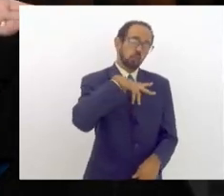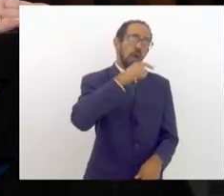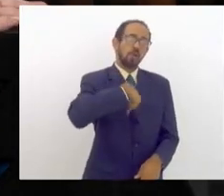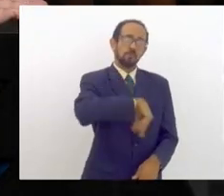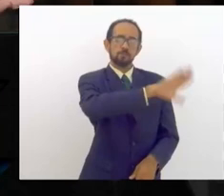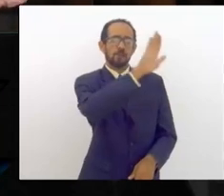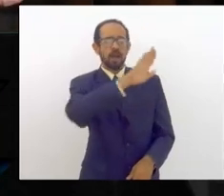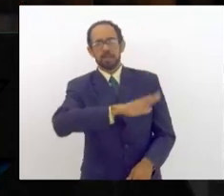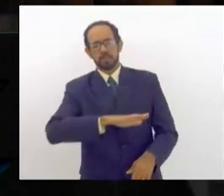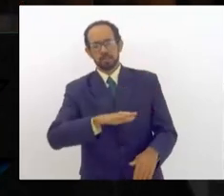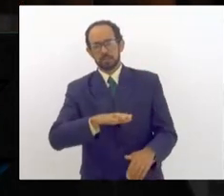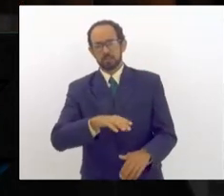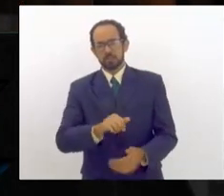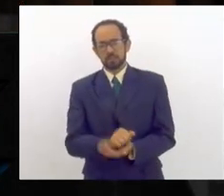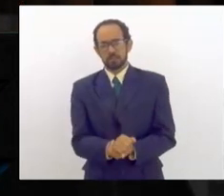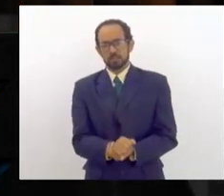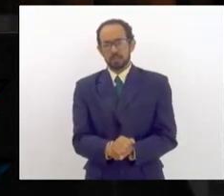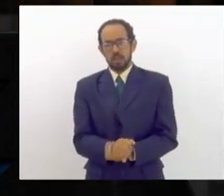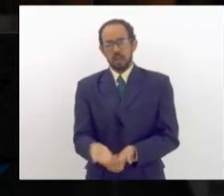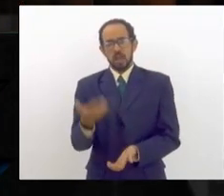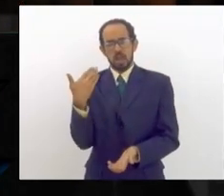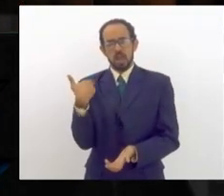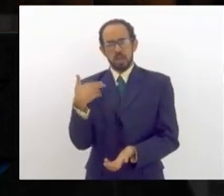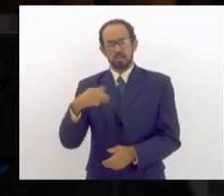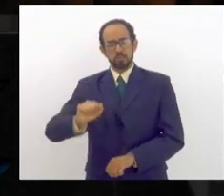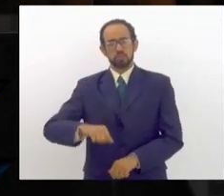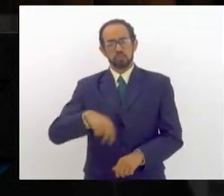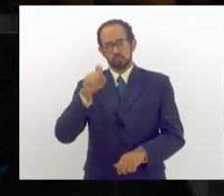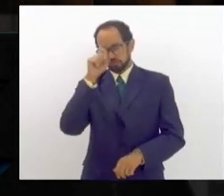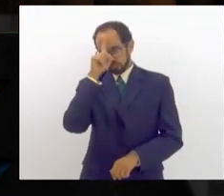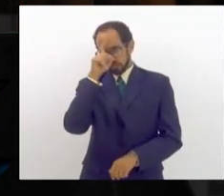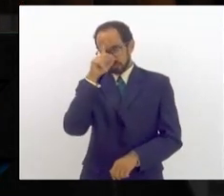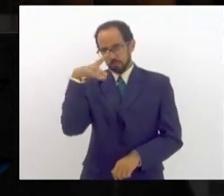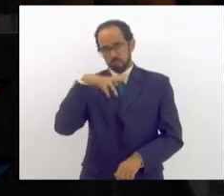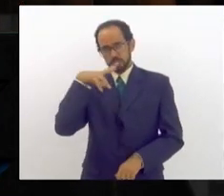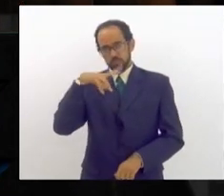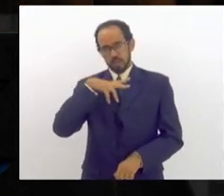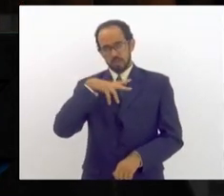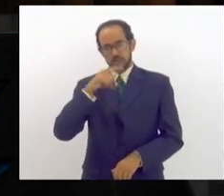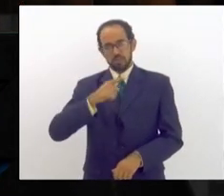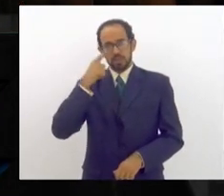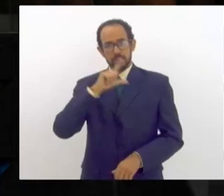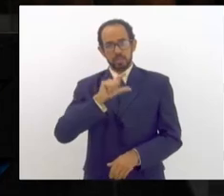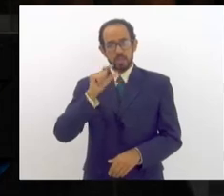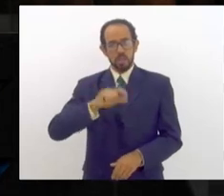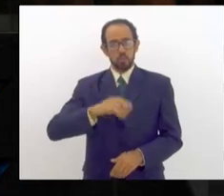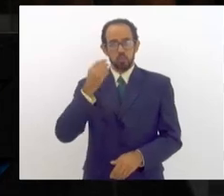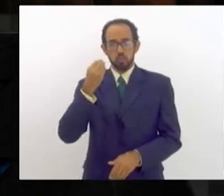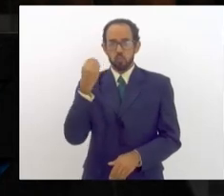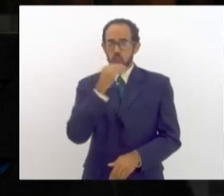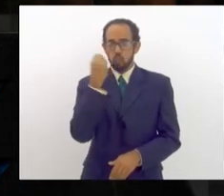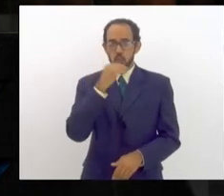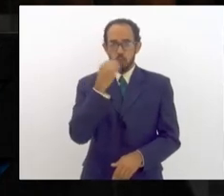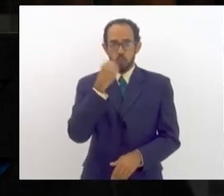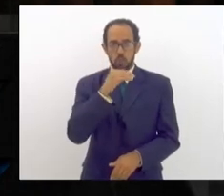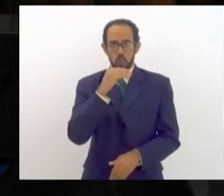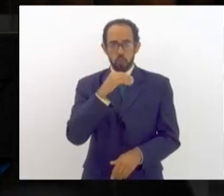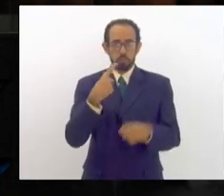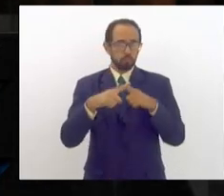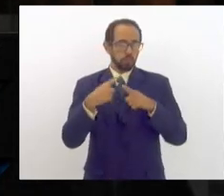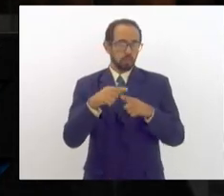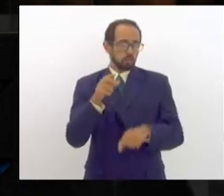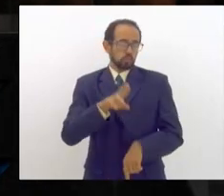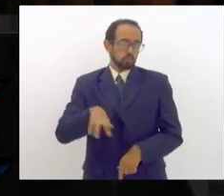hospitais privados estavam ganhando Fortuna né fortunas com a não utilização do seu sistema